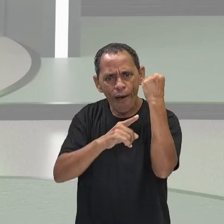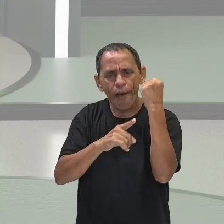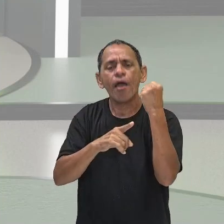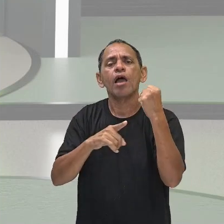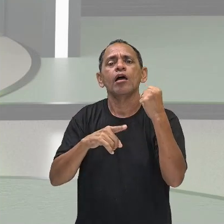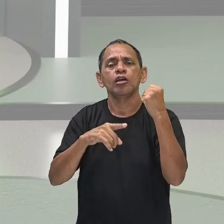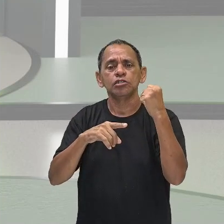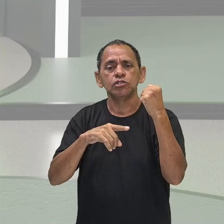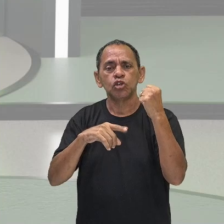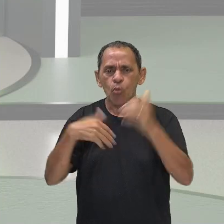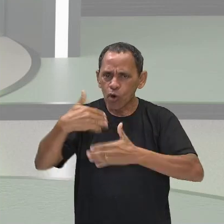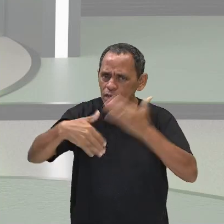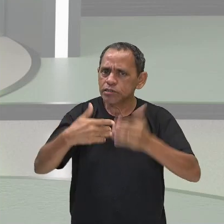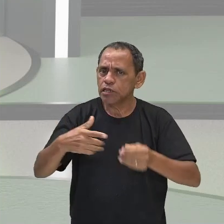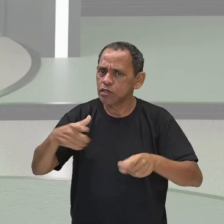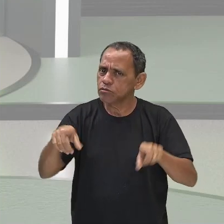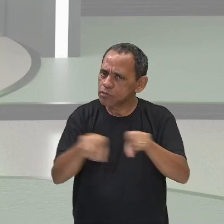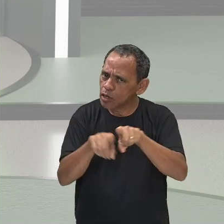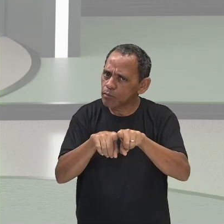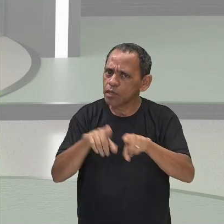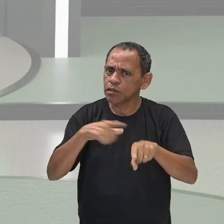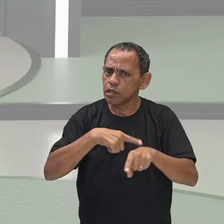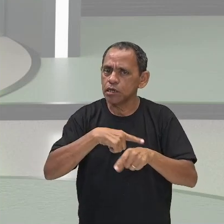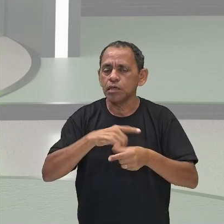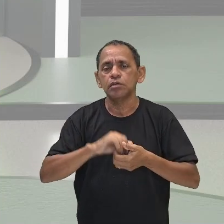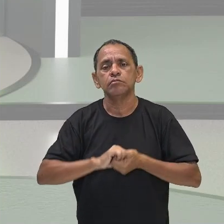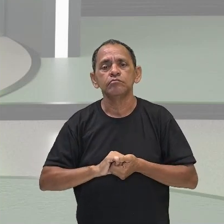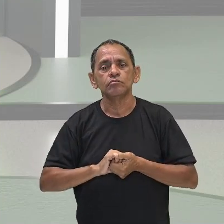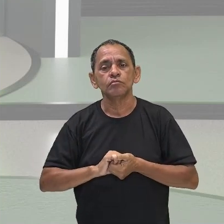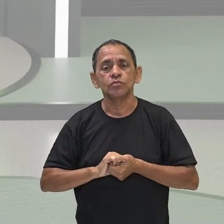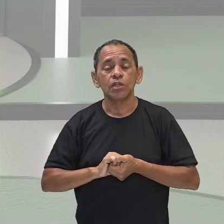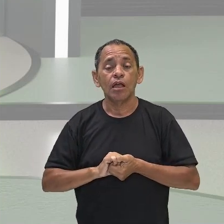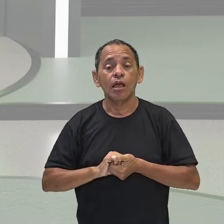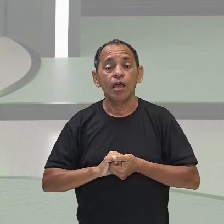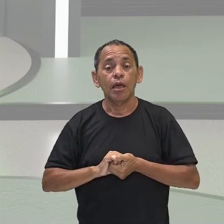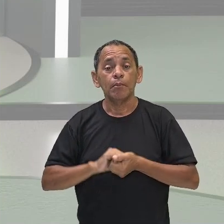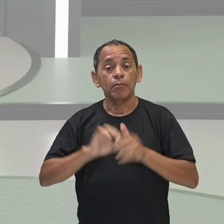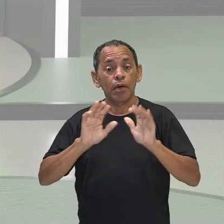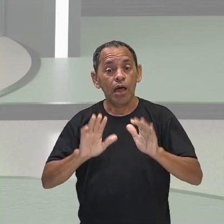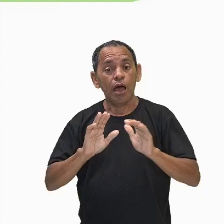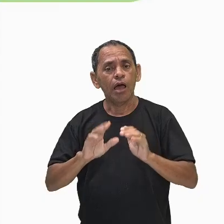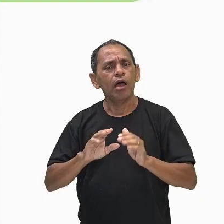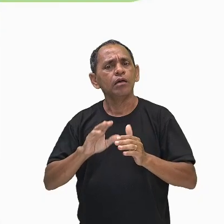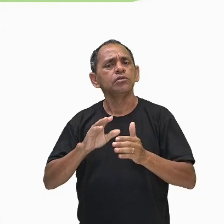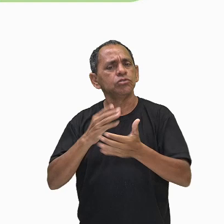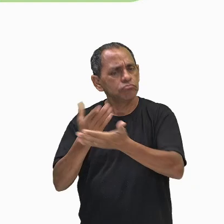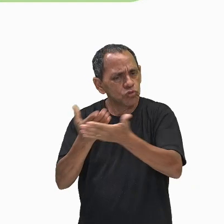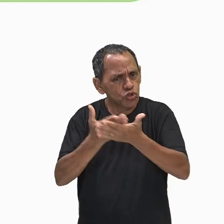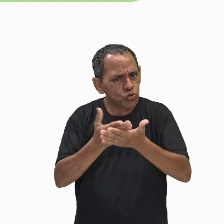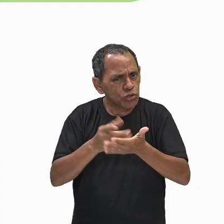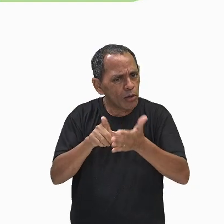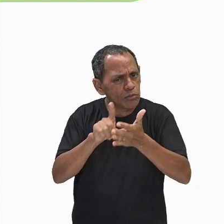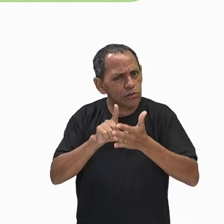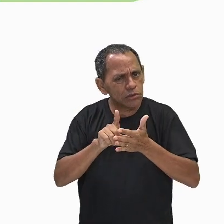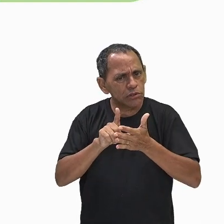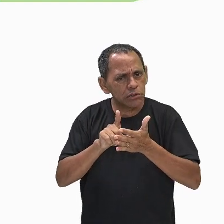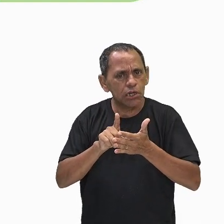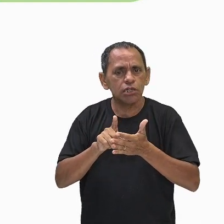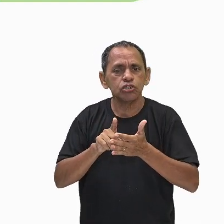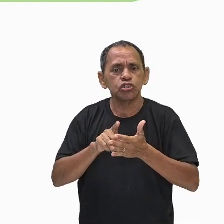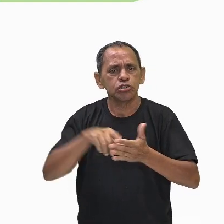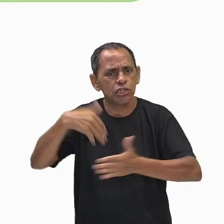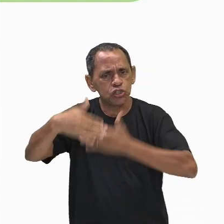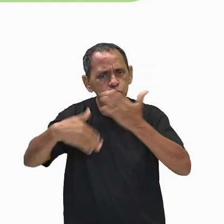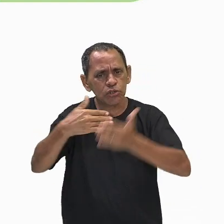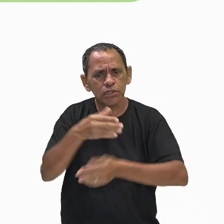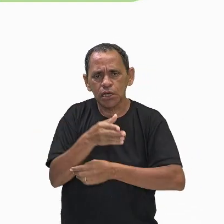que essa é uma característica exclusiva das plantas. Eu vou explicar para vocês aí. Então,